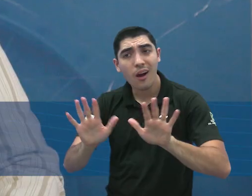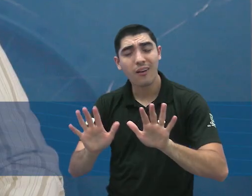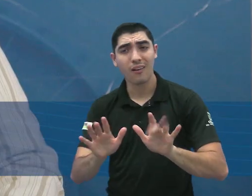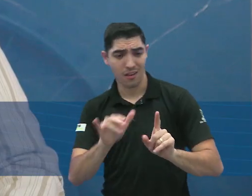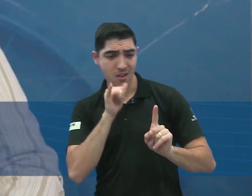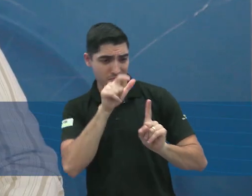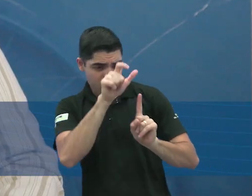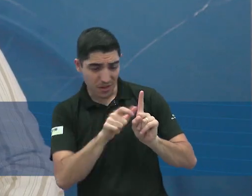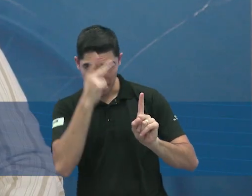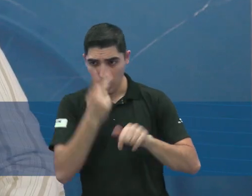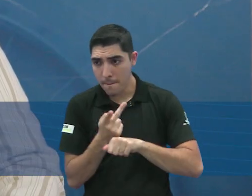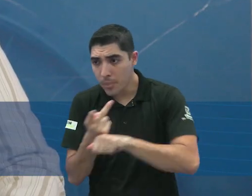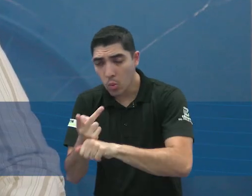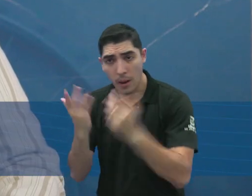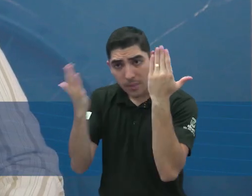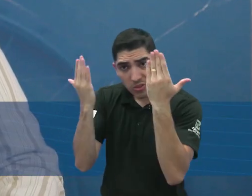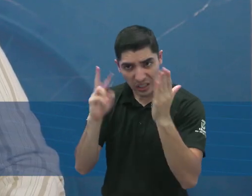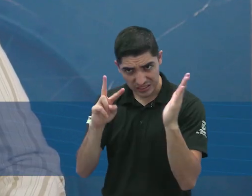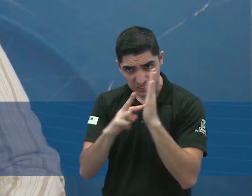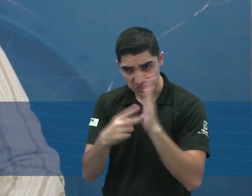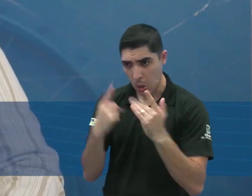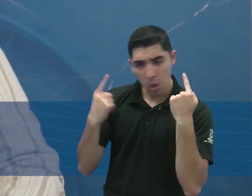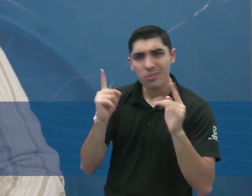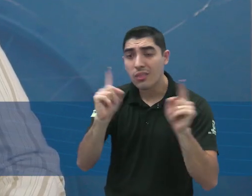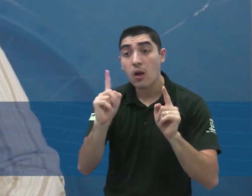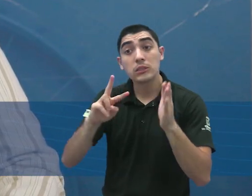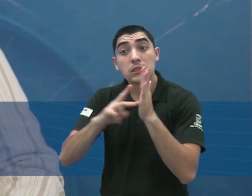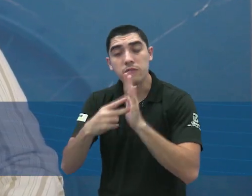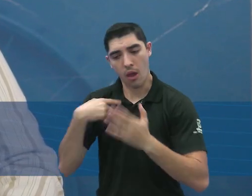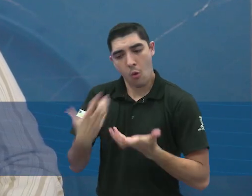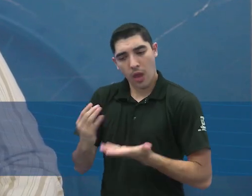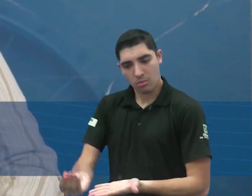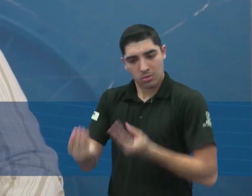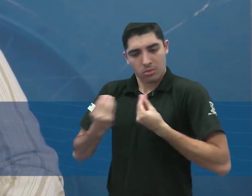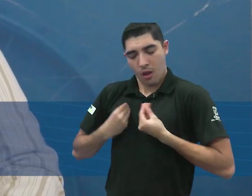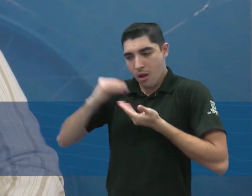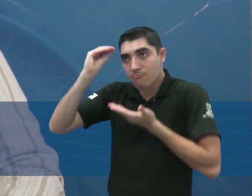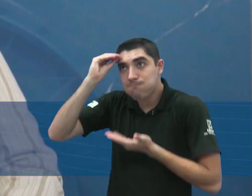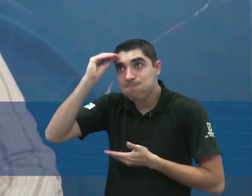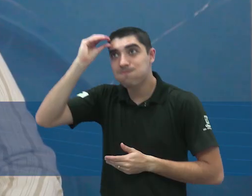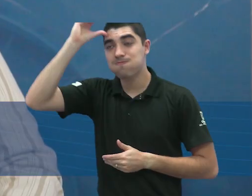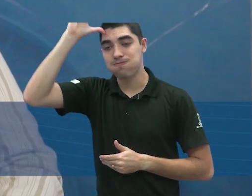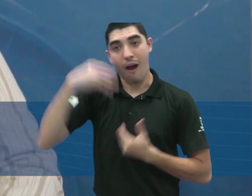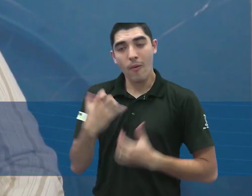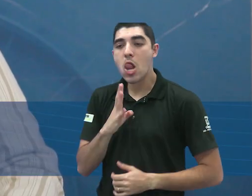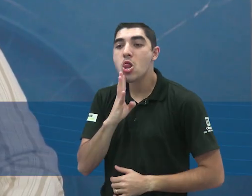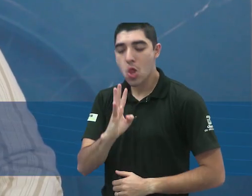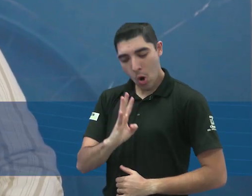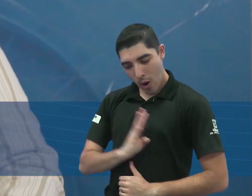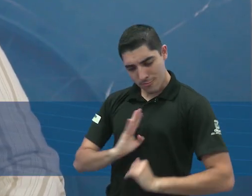isso, ela está buscando autoconhecimento e isso precisa ser bem visto pelas empresas, né? As empresas, as organizações precisam ter um